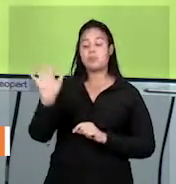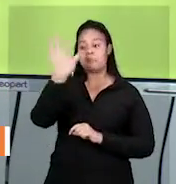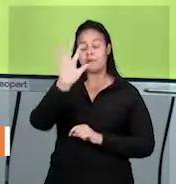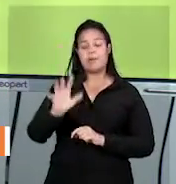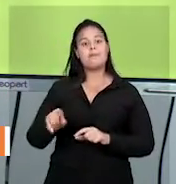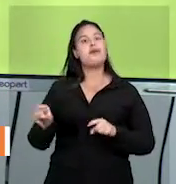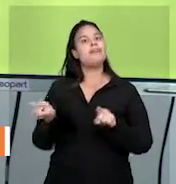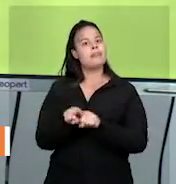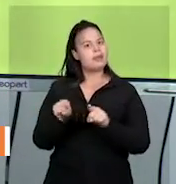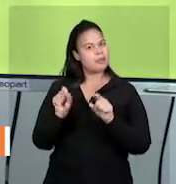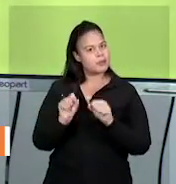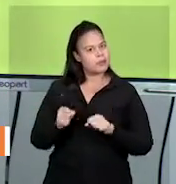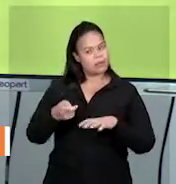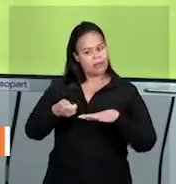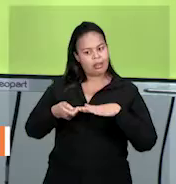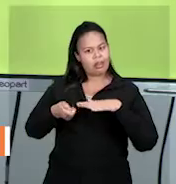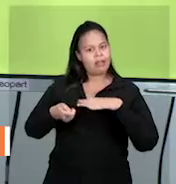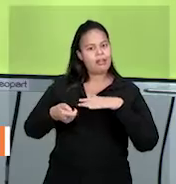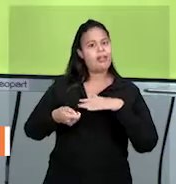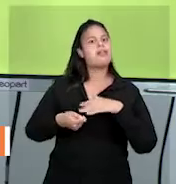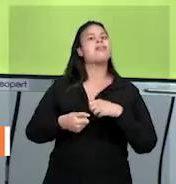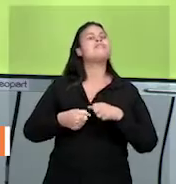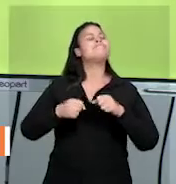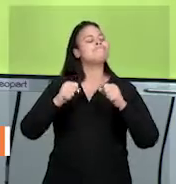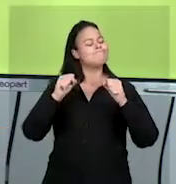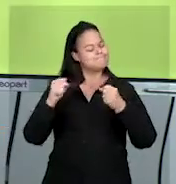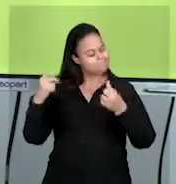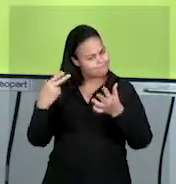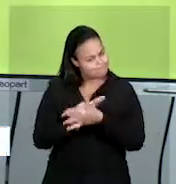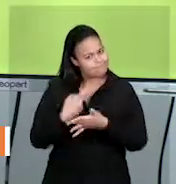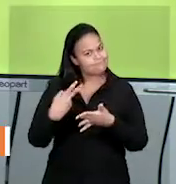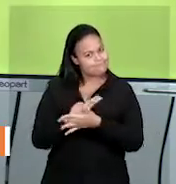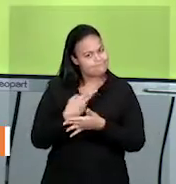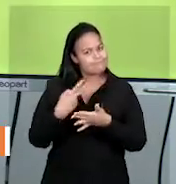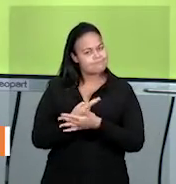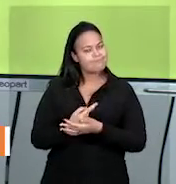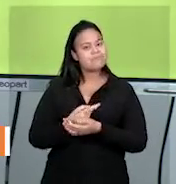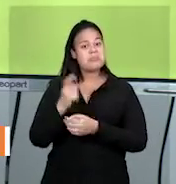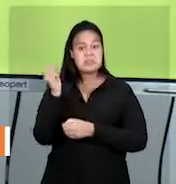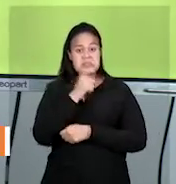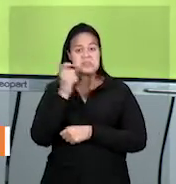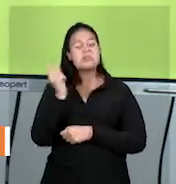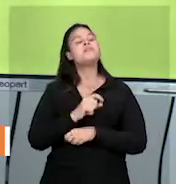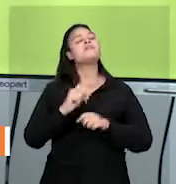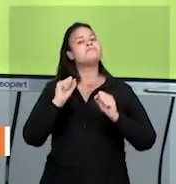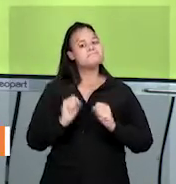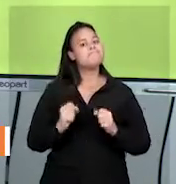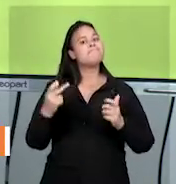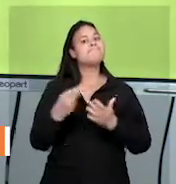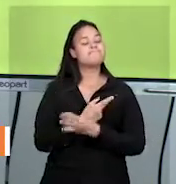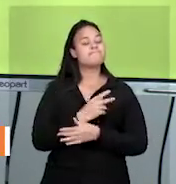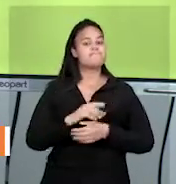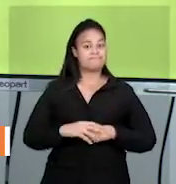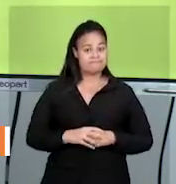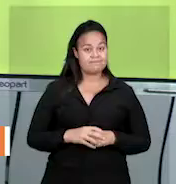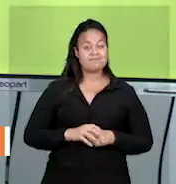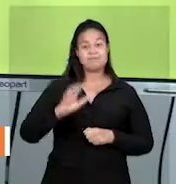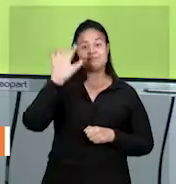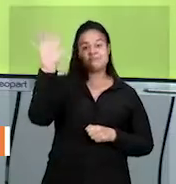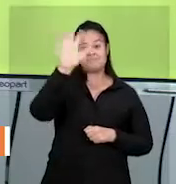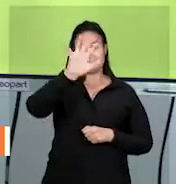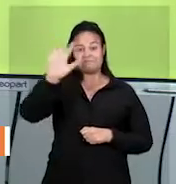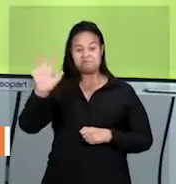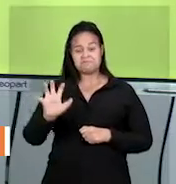E muito forte. O mapa pode ter uma informação errada. O mapa pode ter uma mentira, né? E muitas vezes o mapa pode ter uma